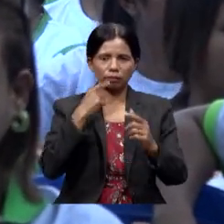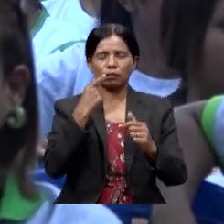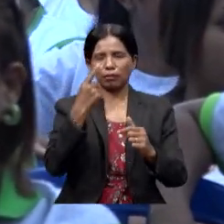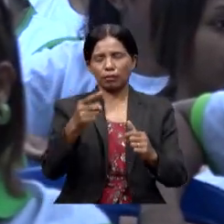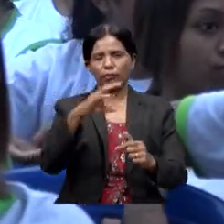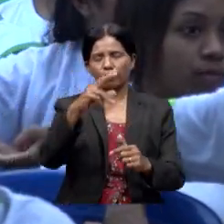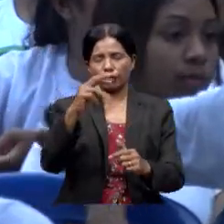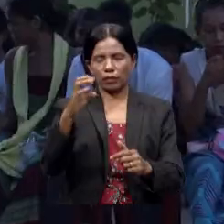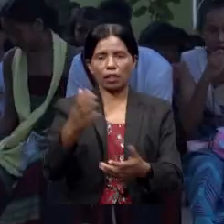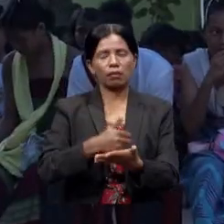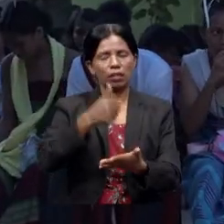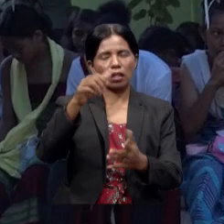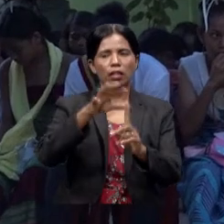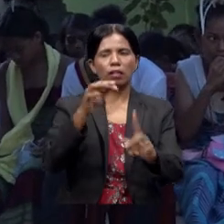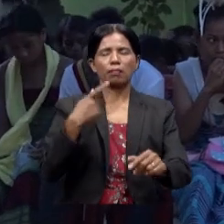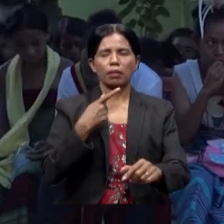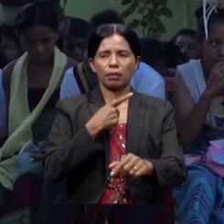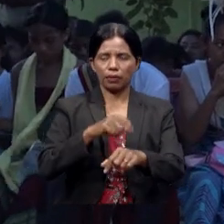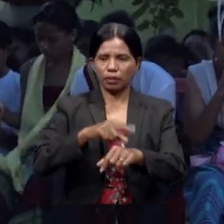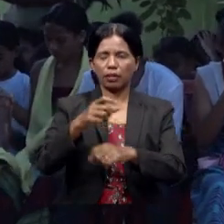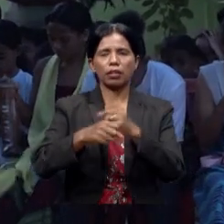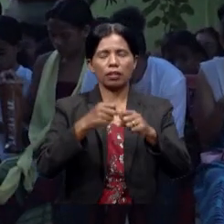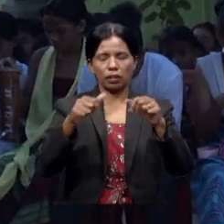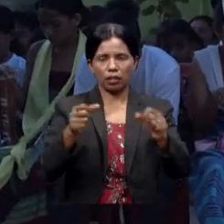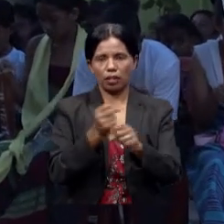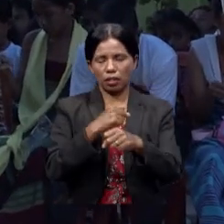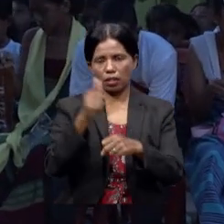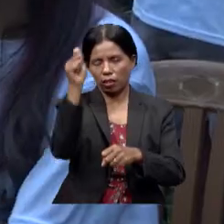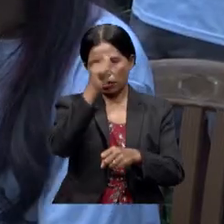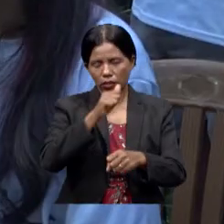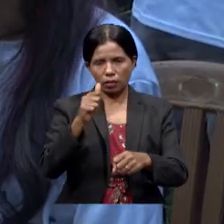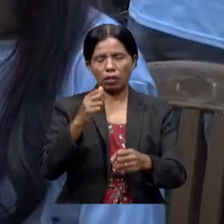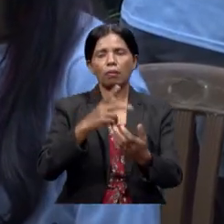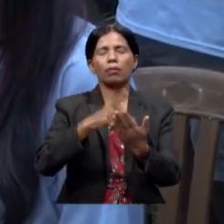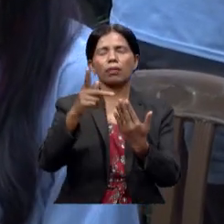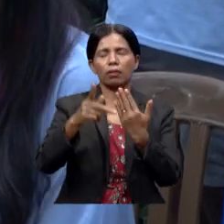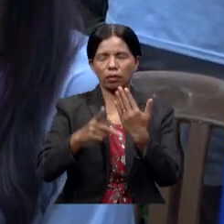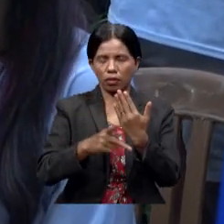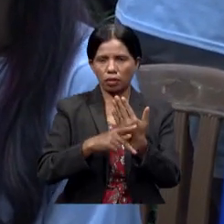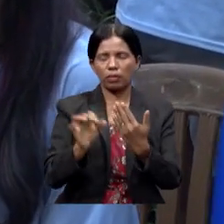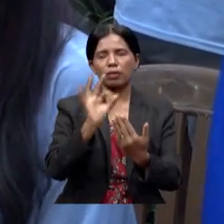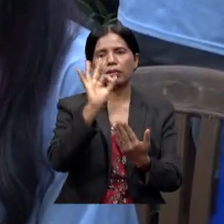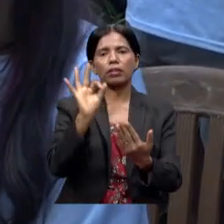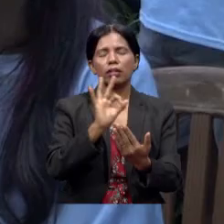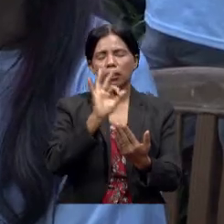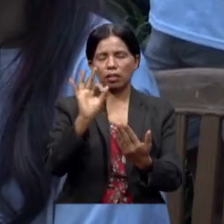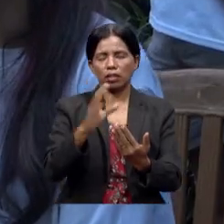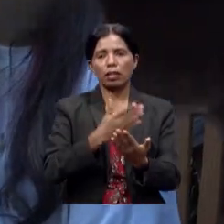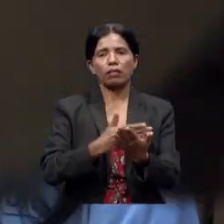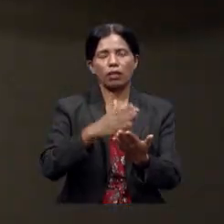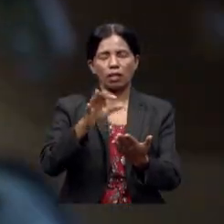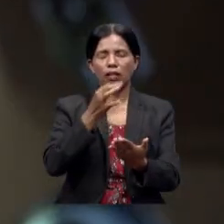mana e eleição parlamentar tinané, maxi halo auditoria ba programa sexta básica nebe implementa o seu governo da